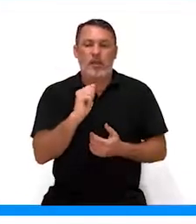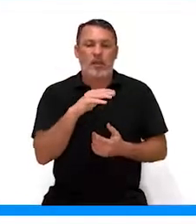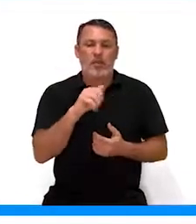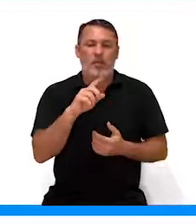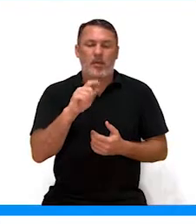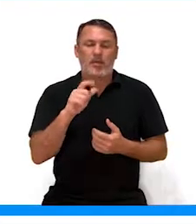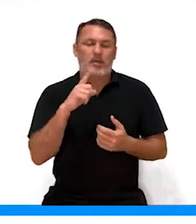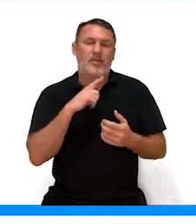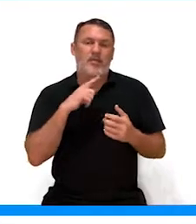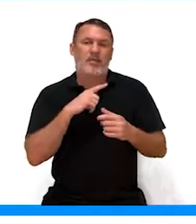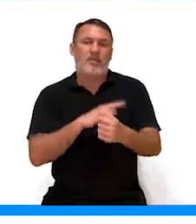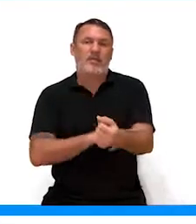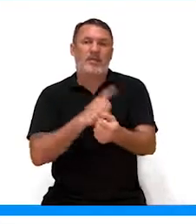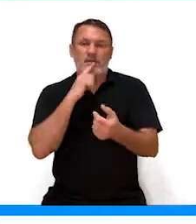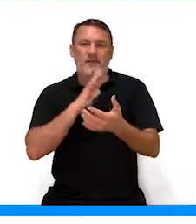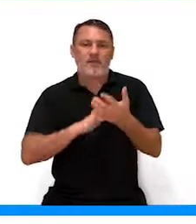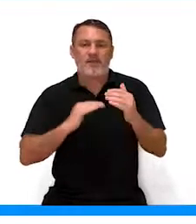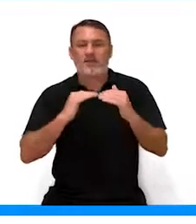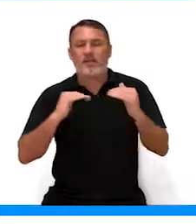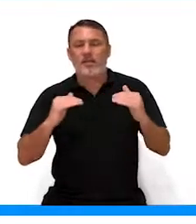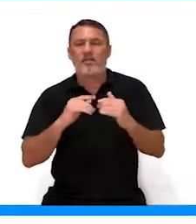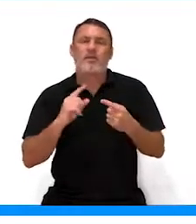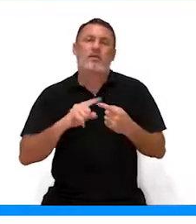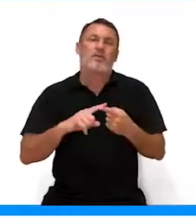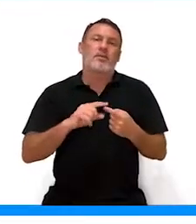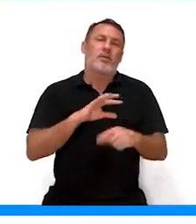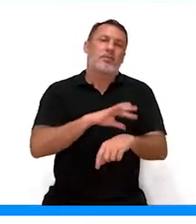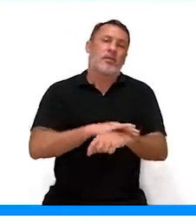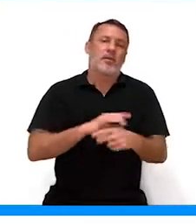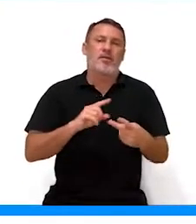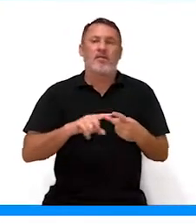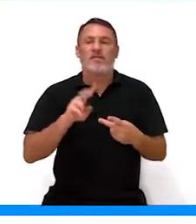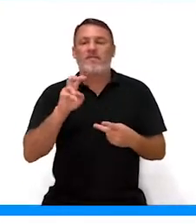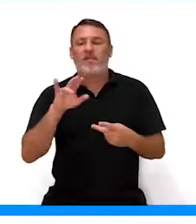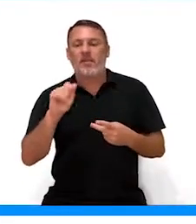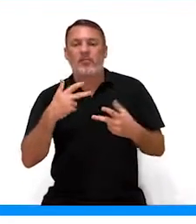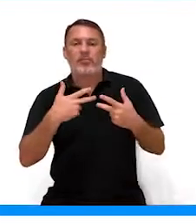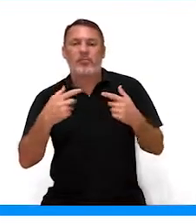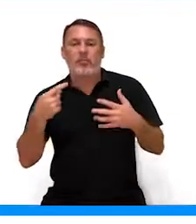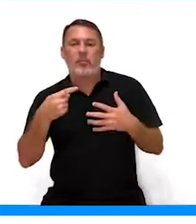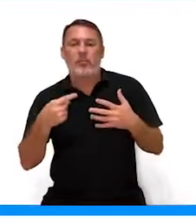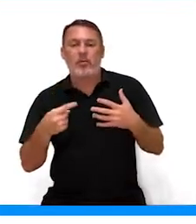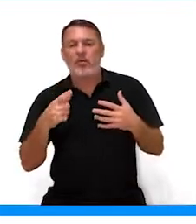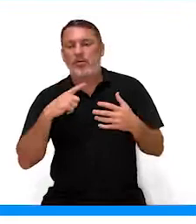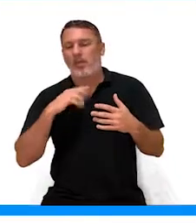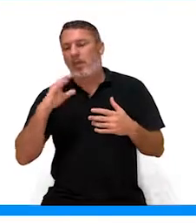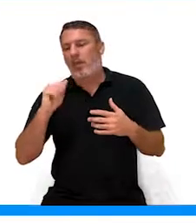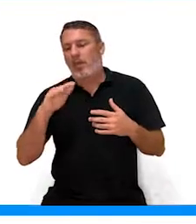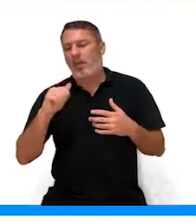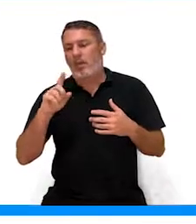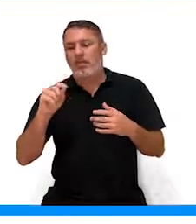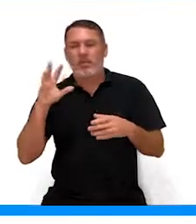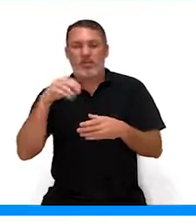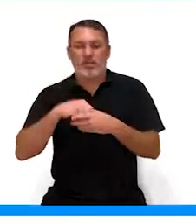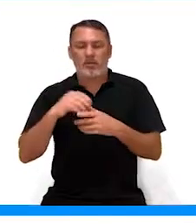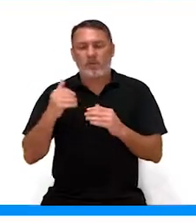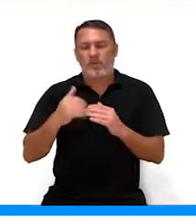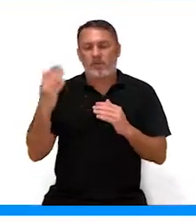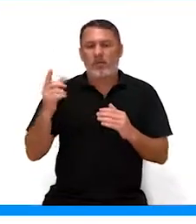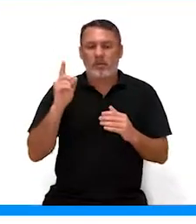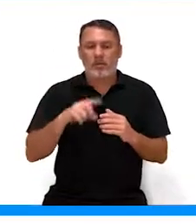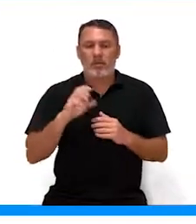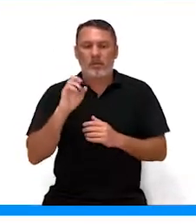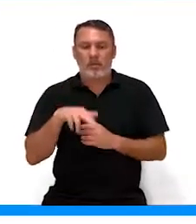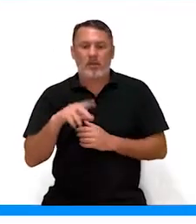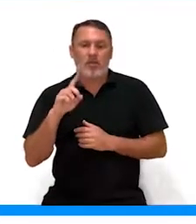endotélio? É a camada que reveste internamente os vasos sanguíneos, artérias, veias, né? Os nossos vasos vão apresentar essa